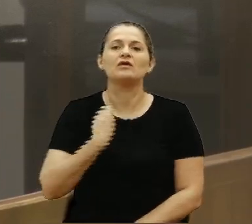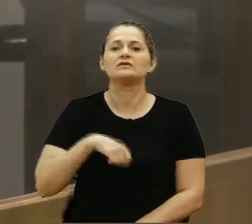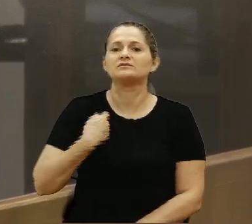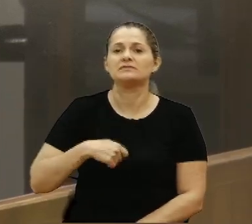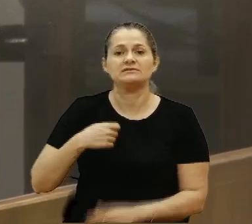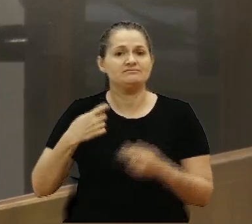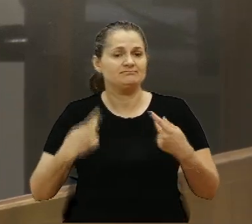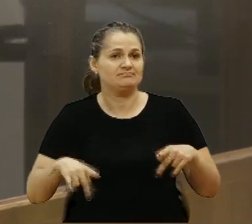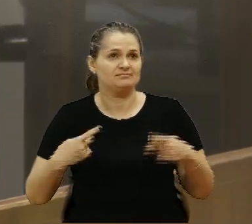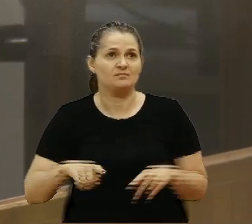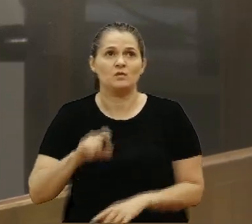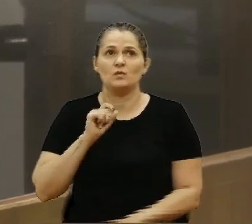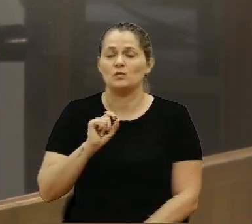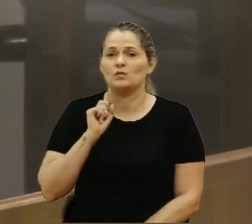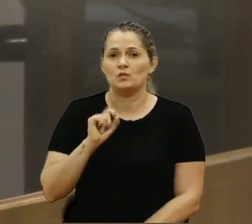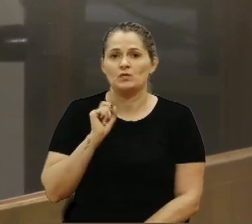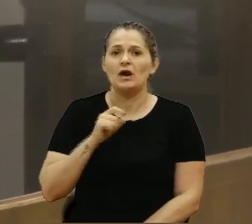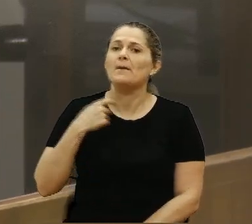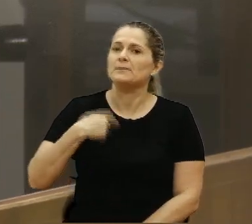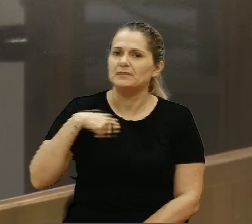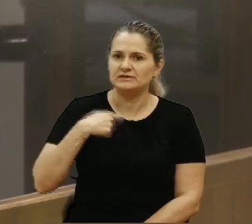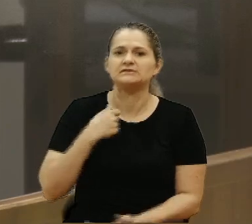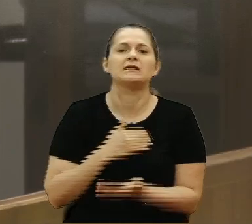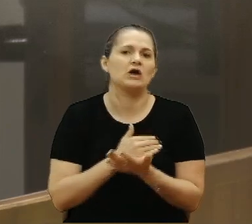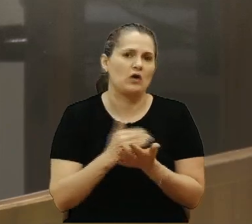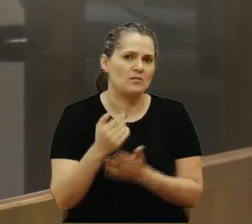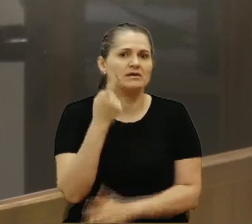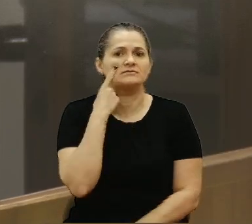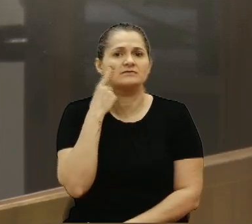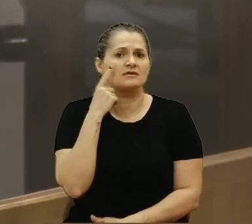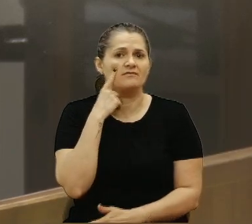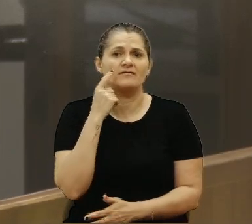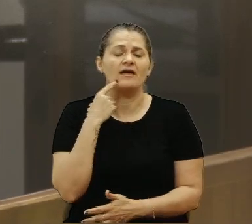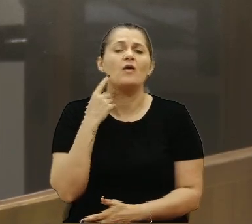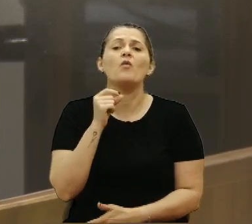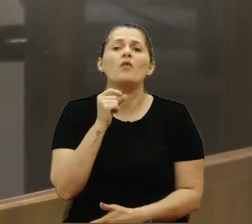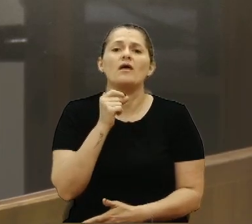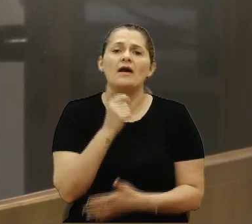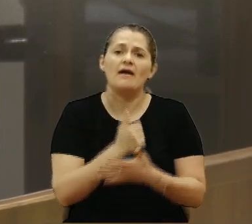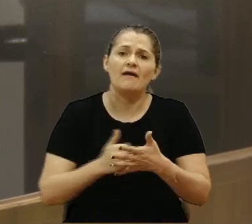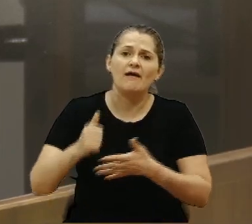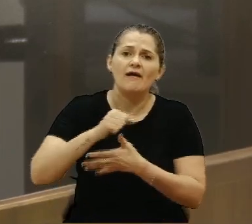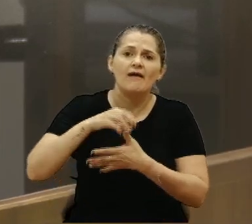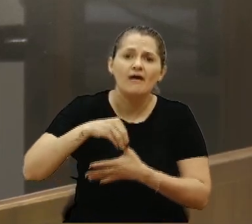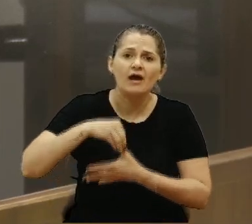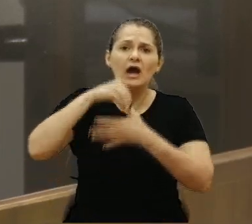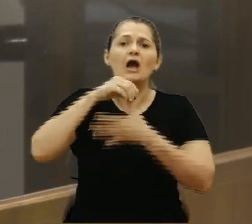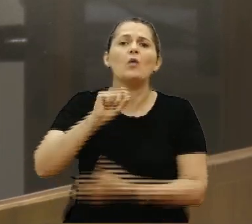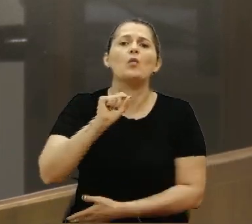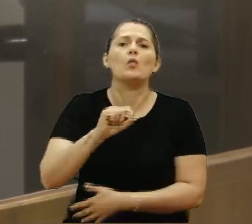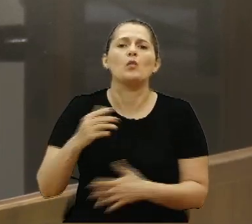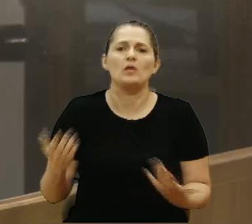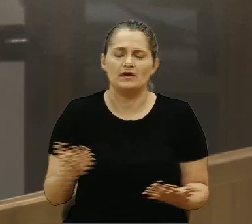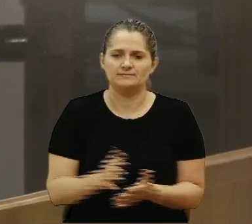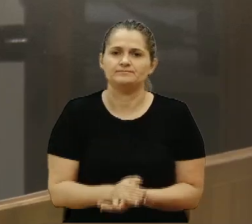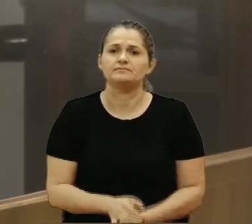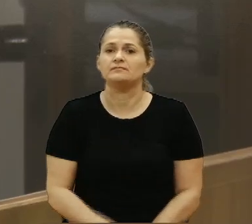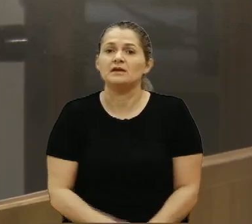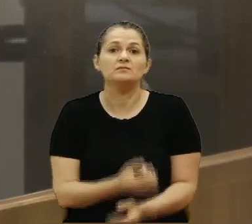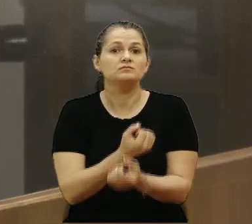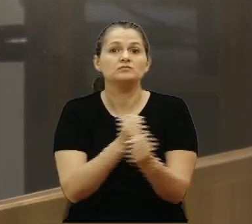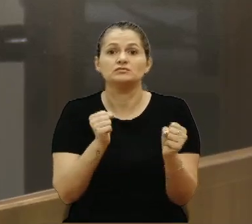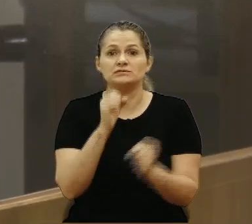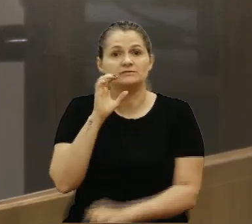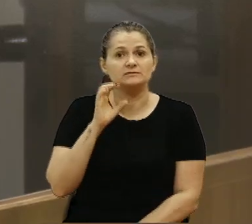é o seguinte, gente, tem que começar a ver qual é a prioridade. Então, assim, não dá para achar que